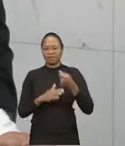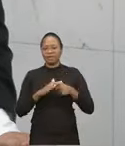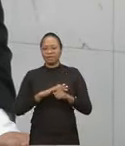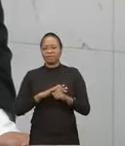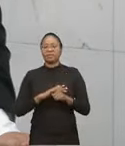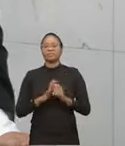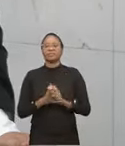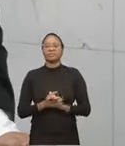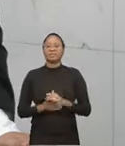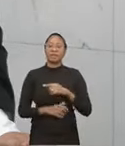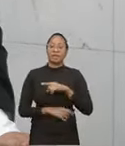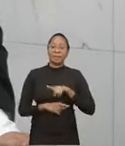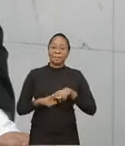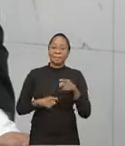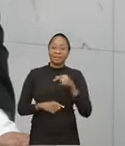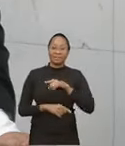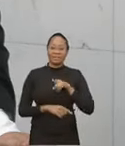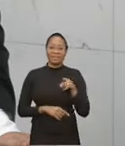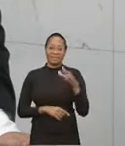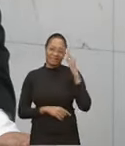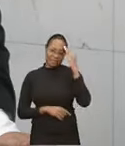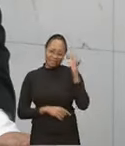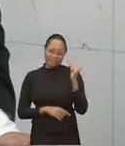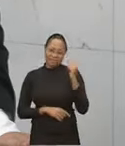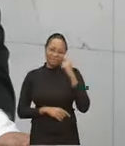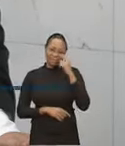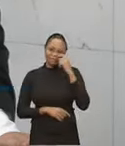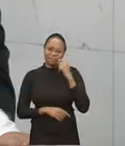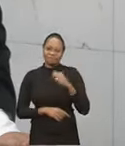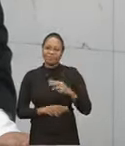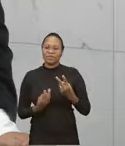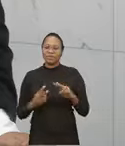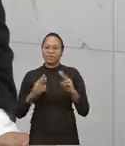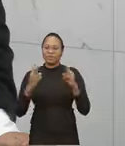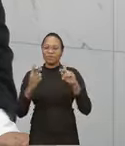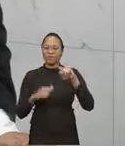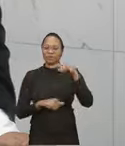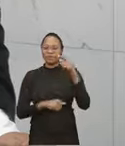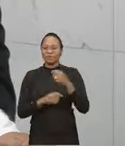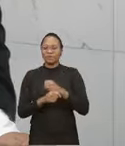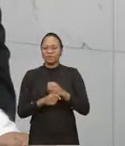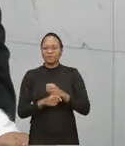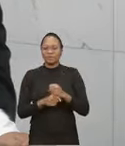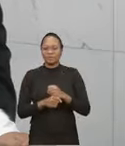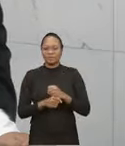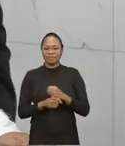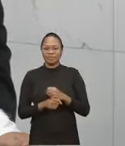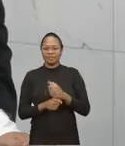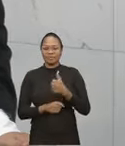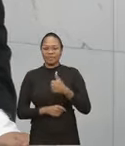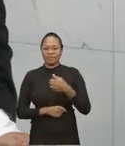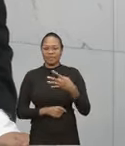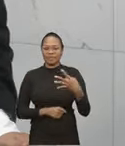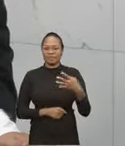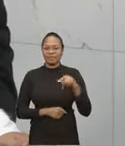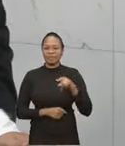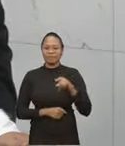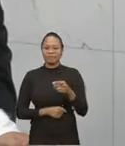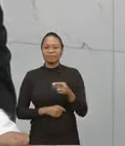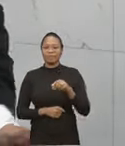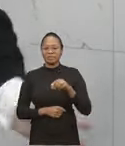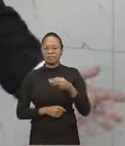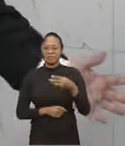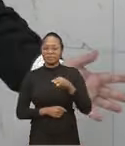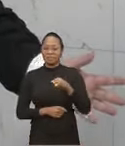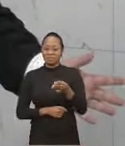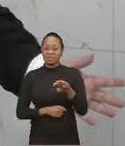Mas os senhores sabem o valor que tem para o esporte para o próximo ano? 14 milhões por ano. Aí você